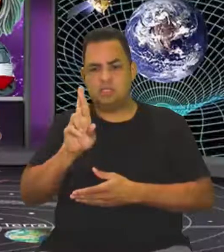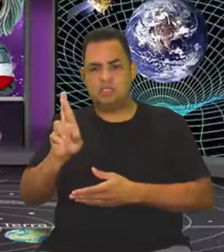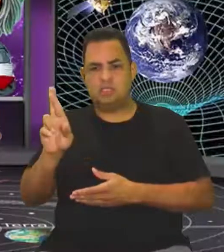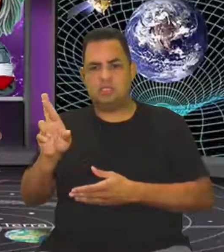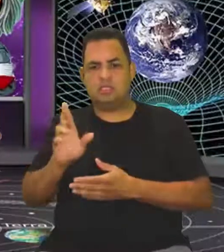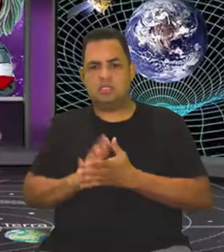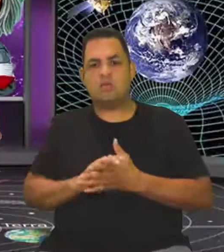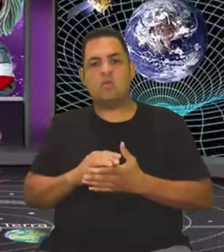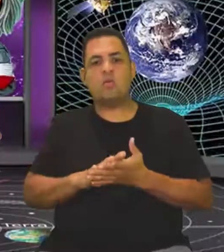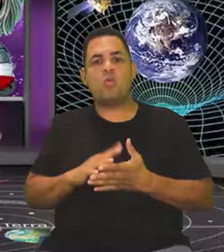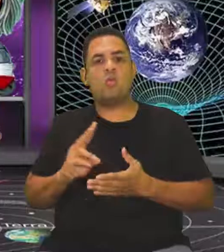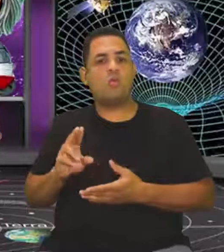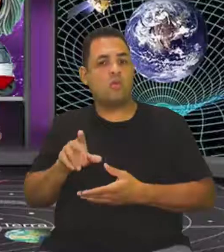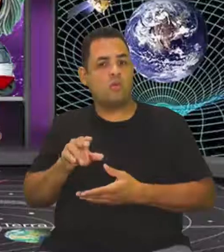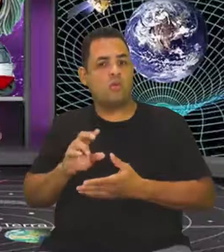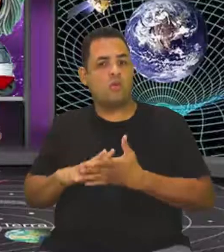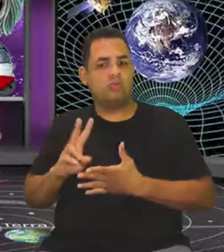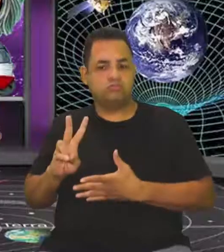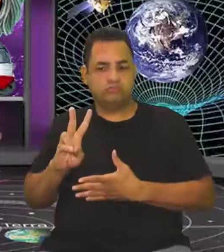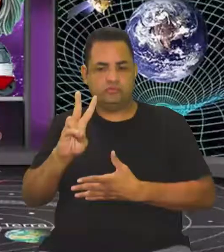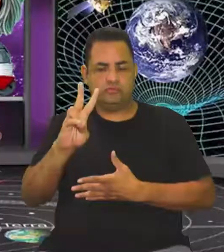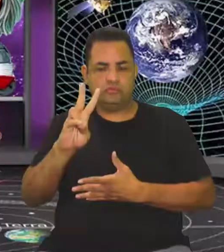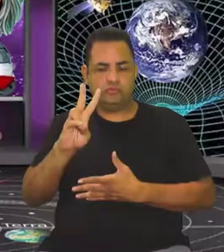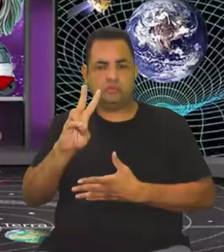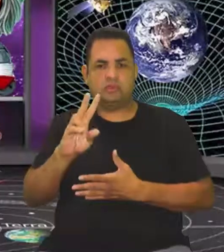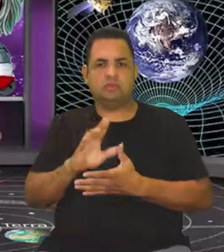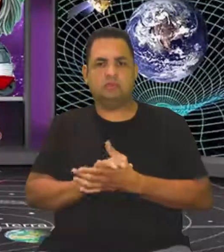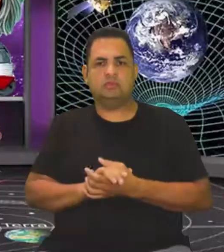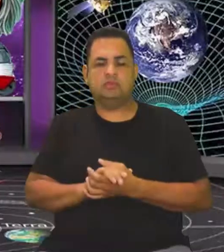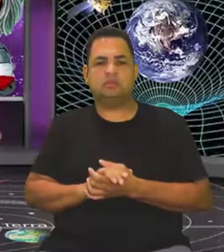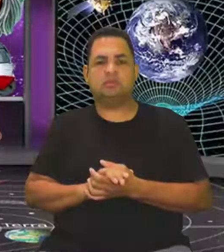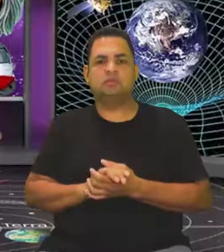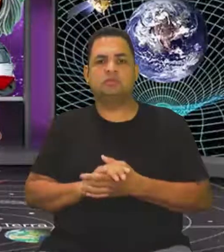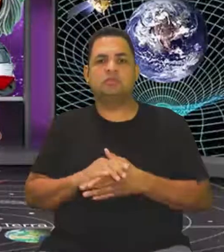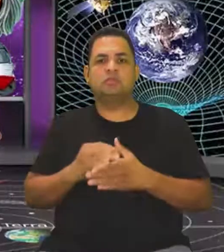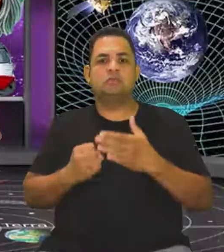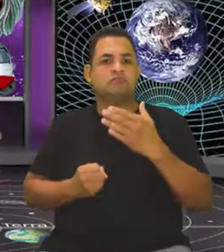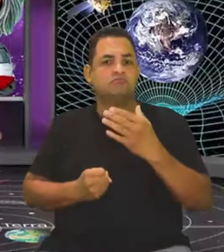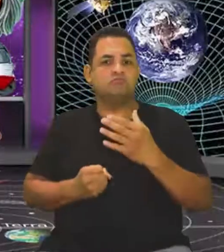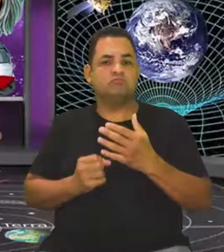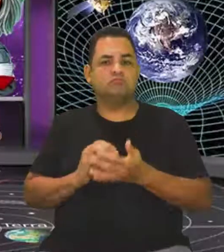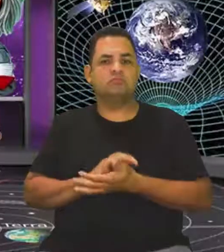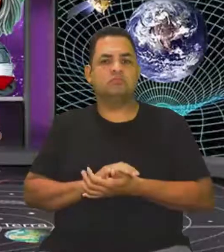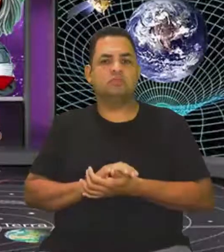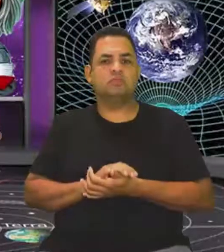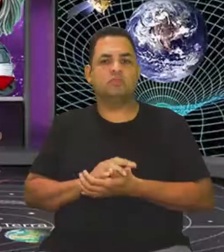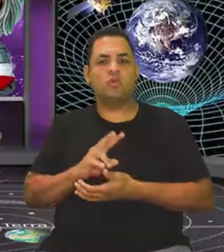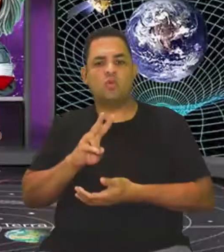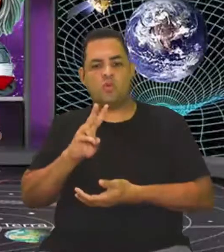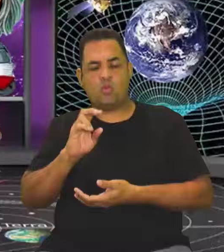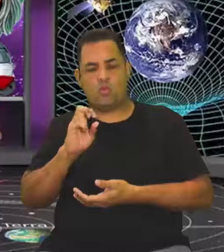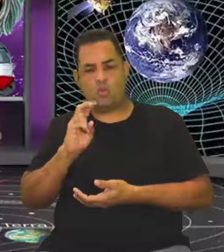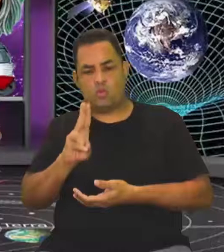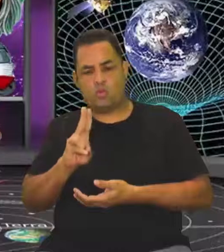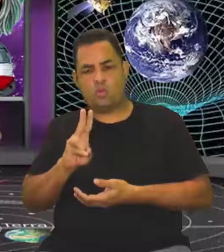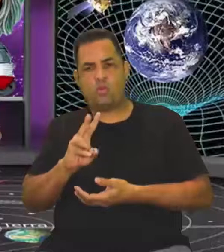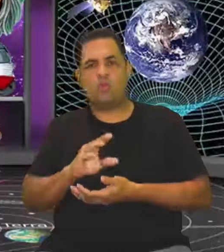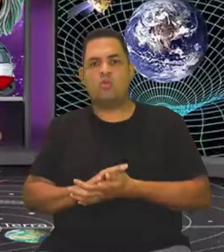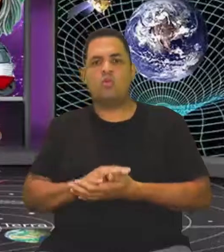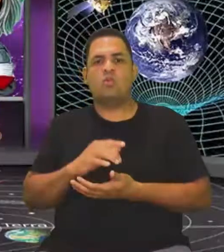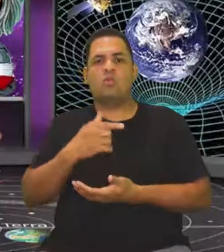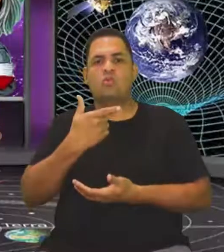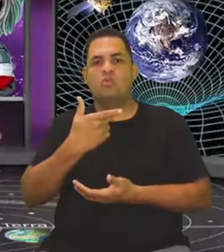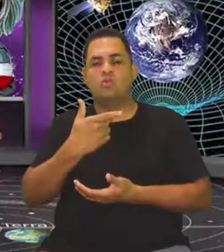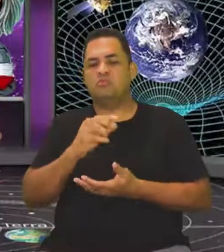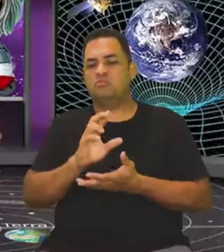mesma tensão de alimentação do circuito, tá bom? Então o que vai acontecer ali? O U vai ser igual ao U do 2,